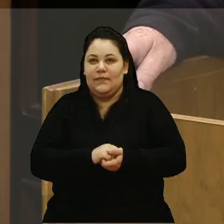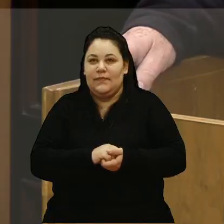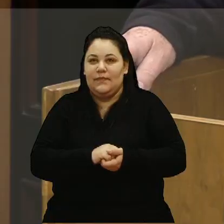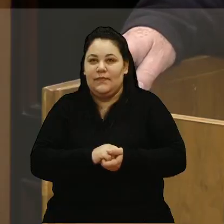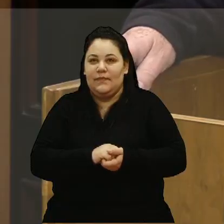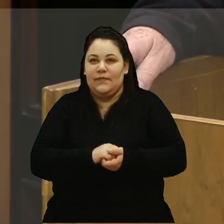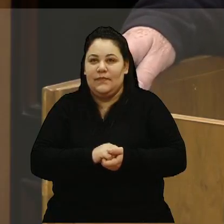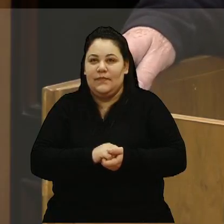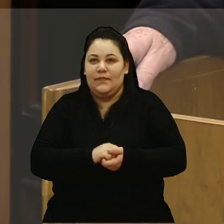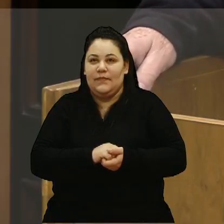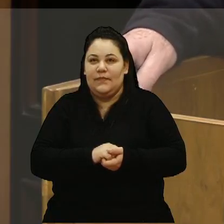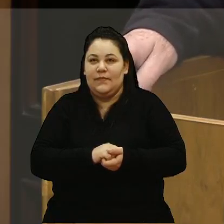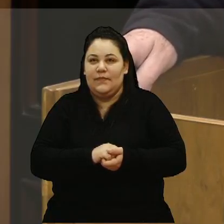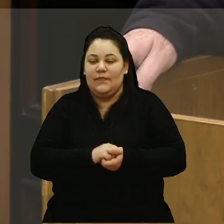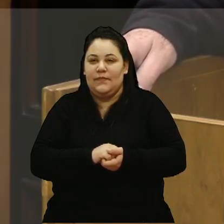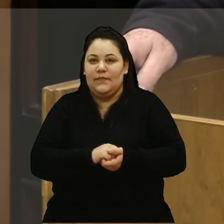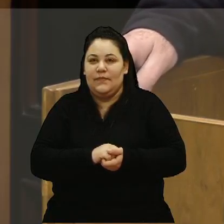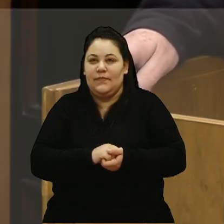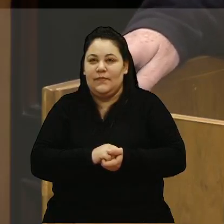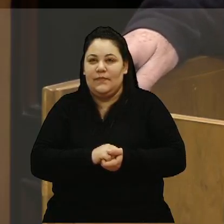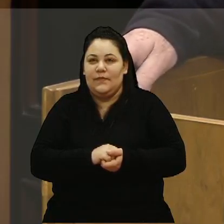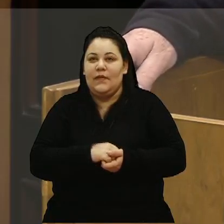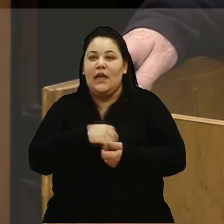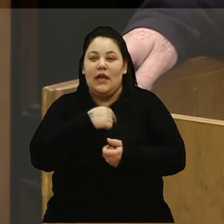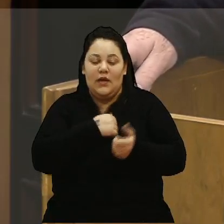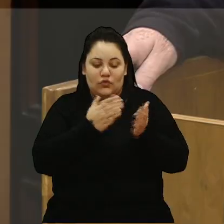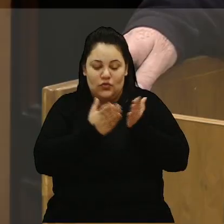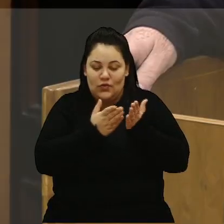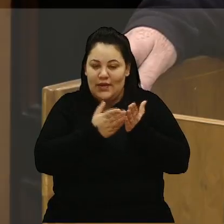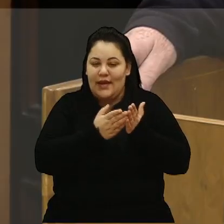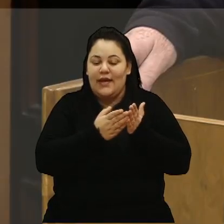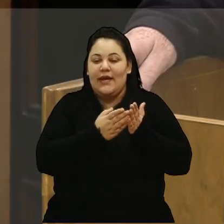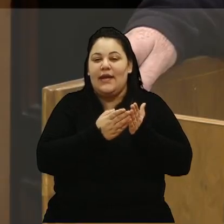do aluno que fez até o 4º ano de Economia